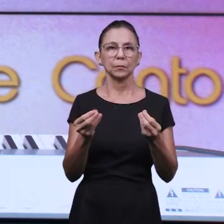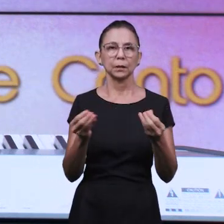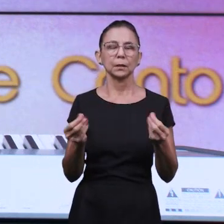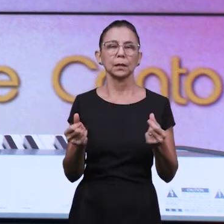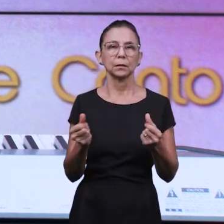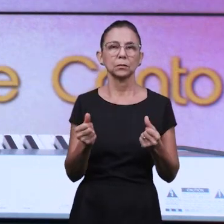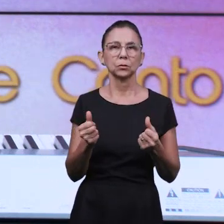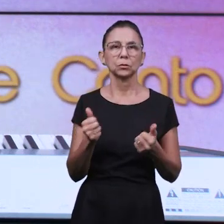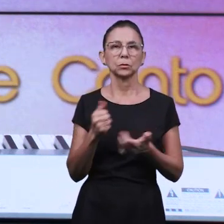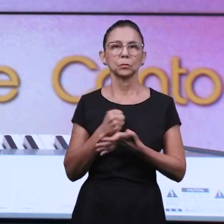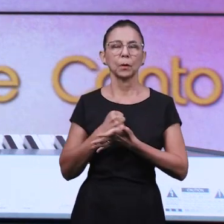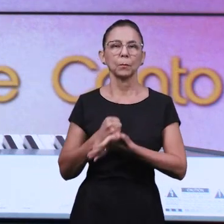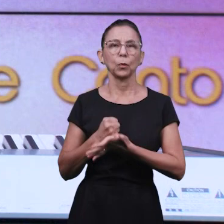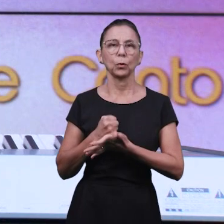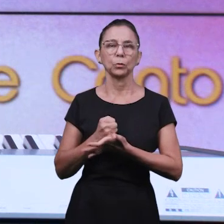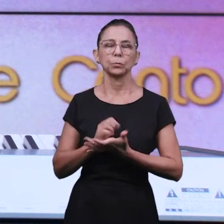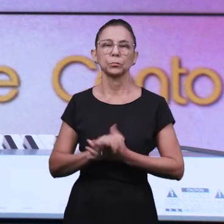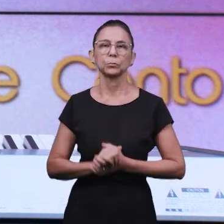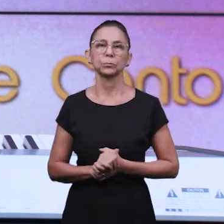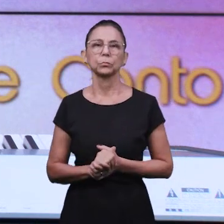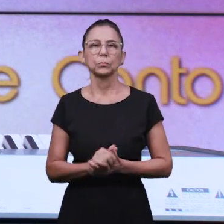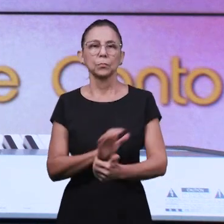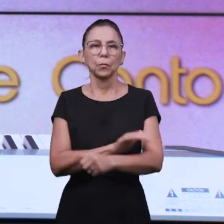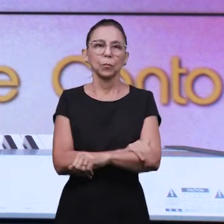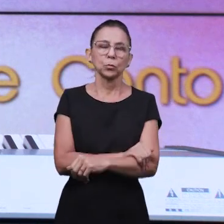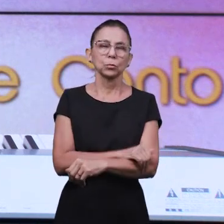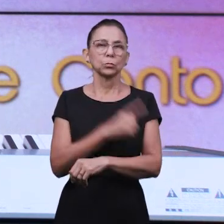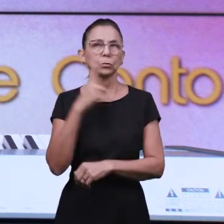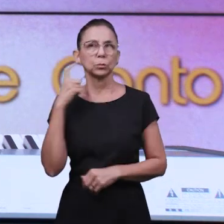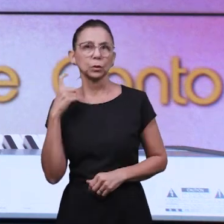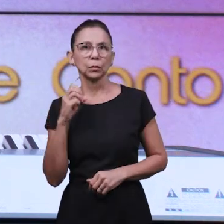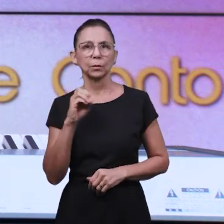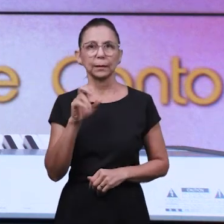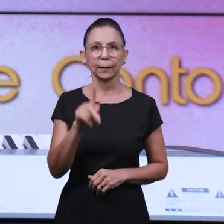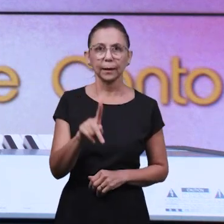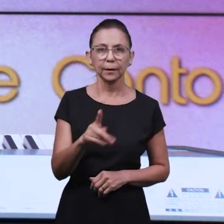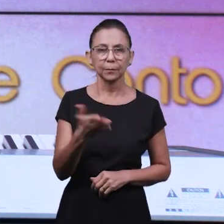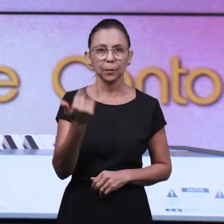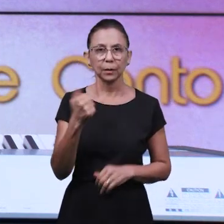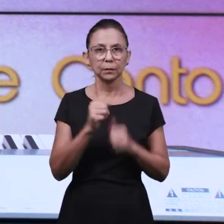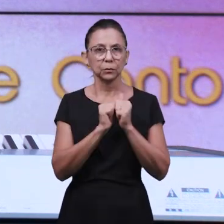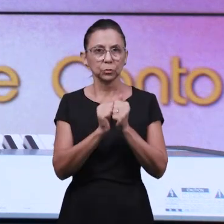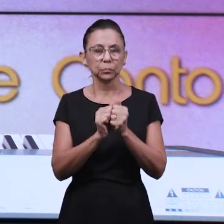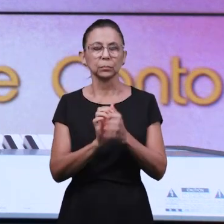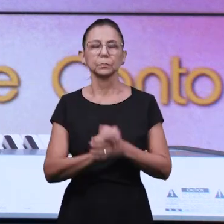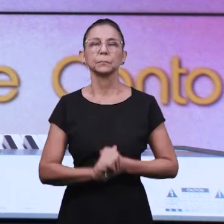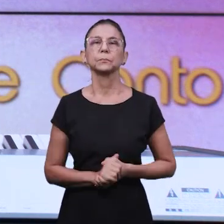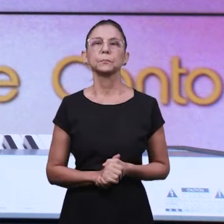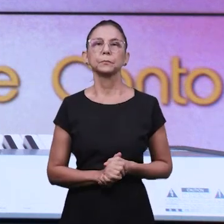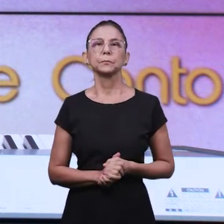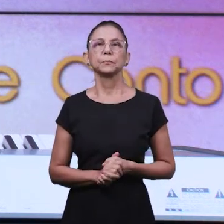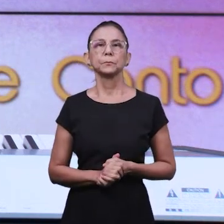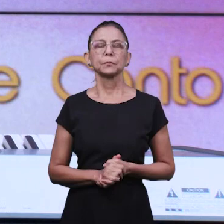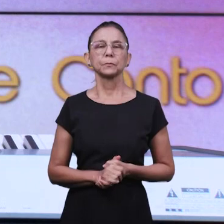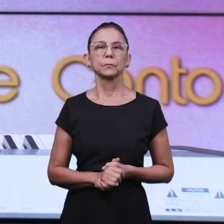tenham estabilidade muscular e também sonora, ok? Então, vamos juntos lá do